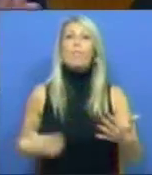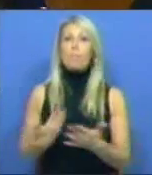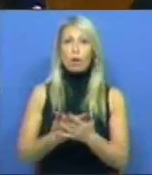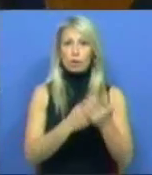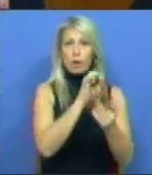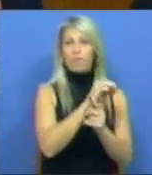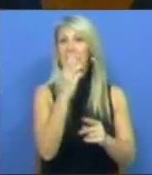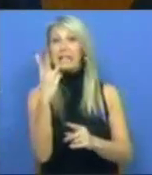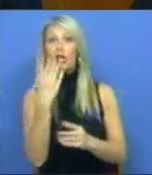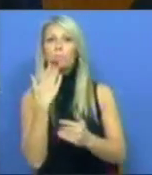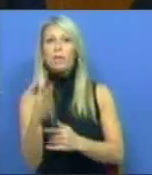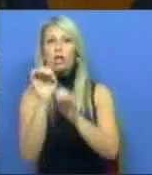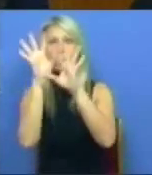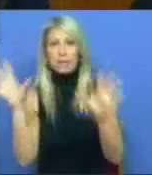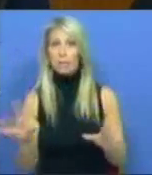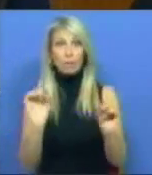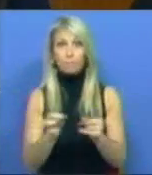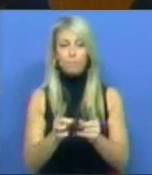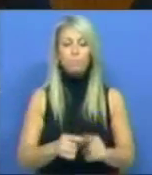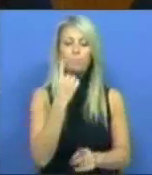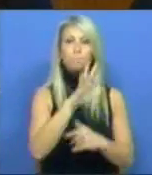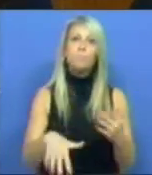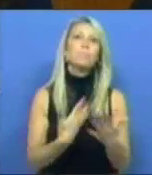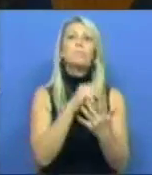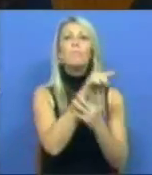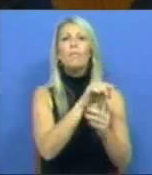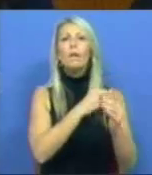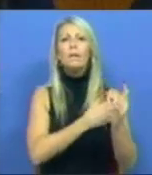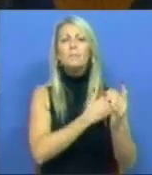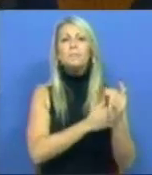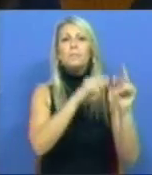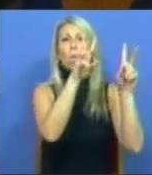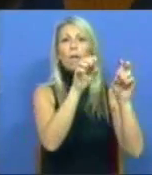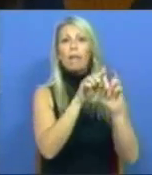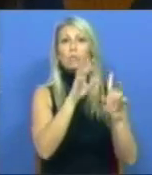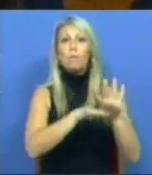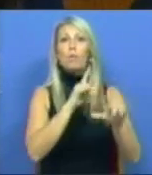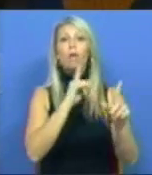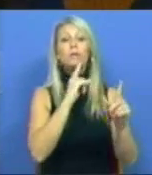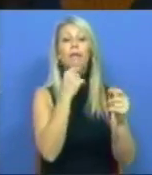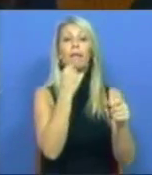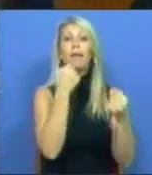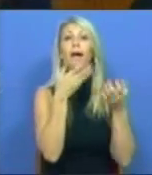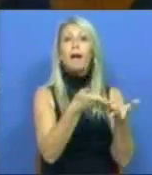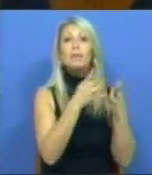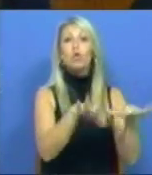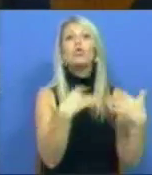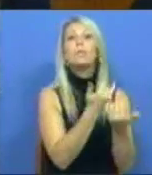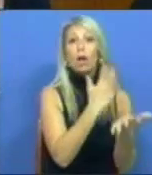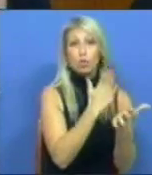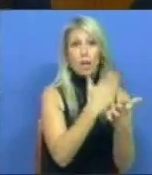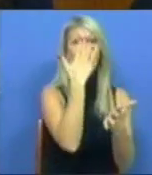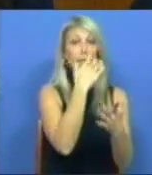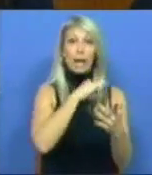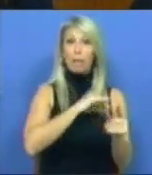3 pedidos de esclarecimento muito brevemente. Uma das propostas é esta cláusula de salvaguarda sobre a ação social escolar. Quem tem a ação social escolar mantém rendimentos, não